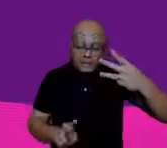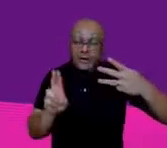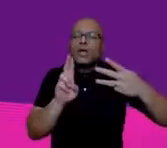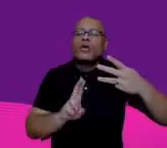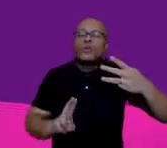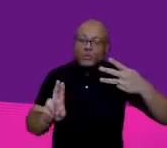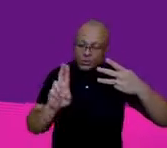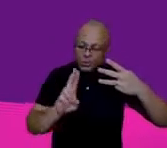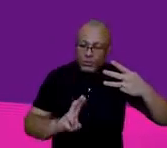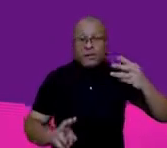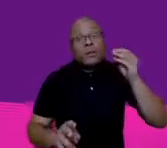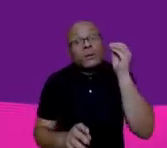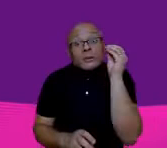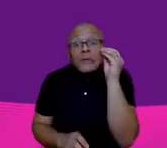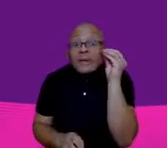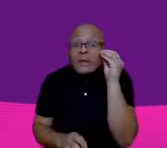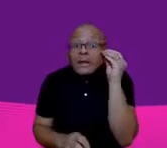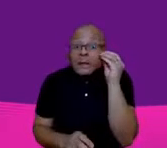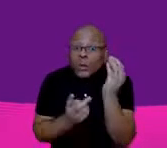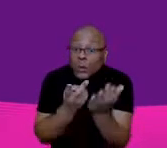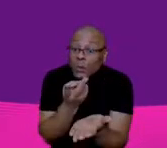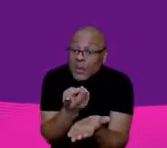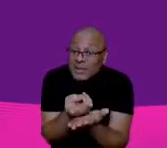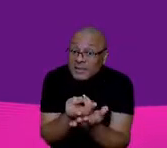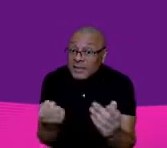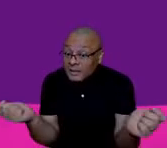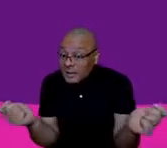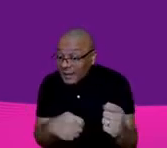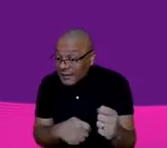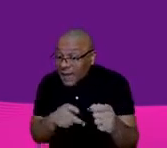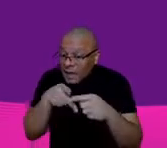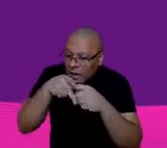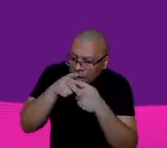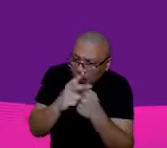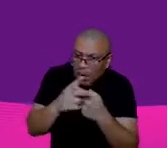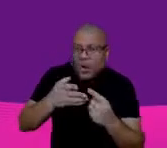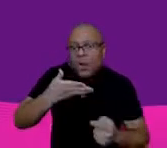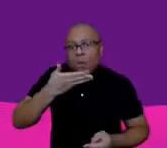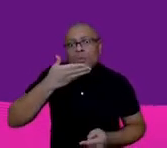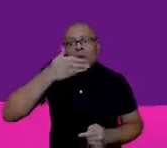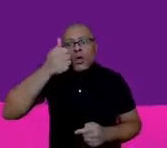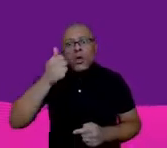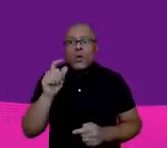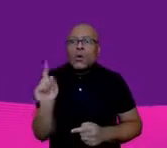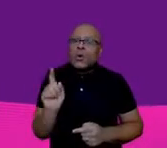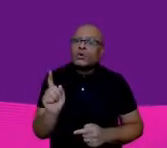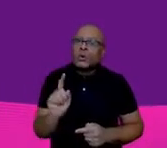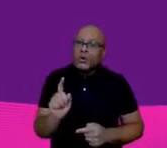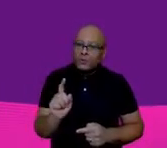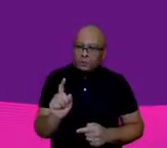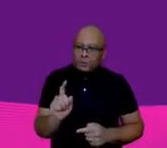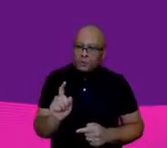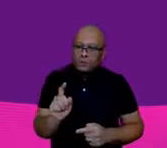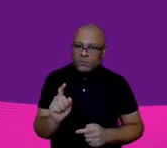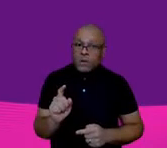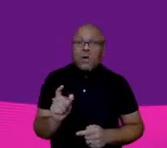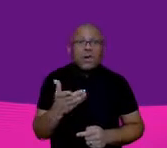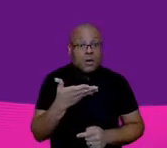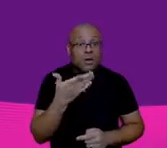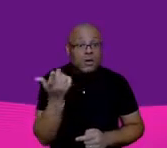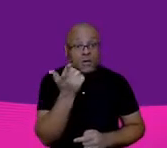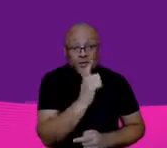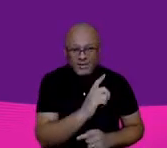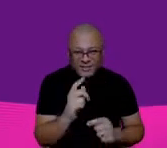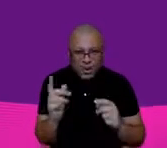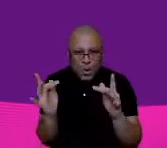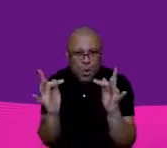se nesses pacientes com declínio cognitivo eu consigo melhorar. Se eu aumento a atividade no Meynert, eu aumentaria a rede colinérgica desse